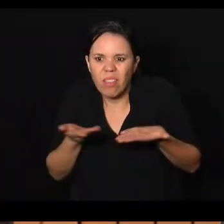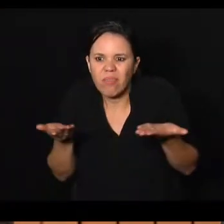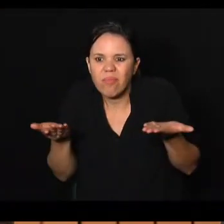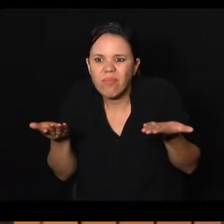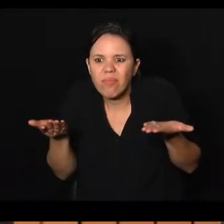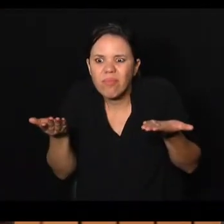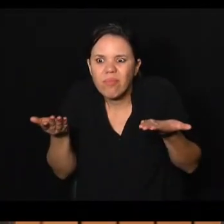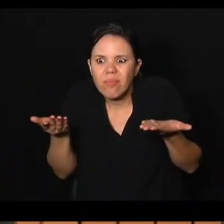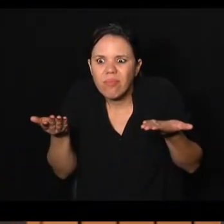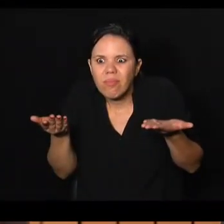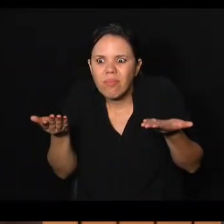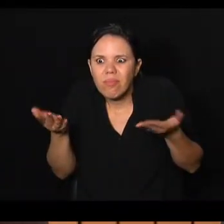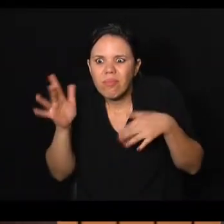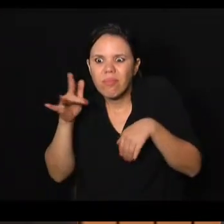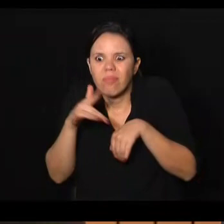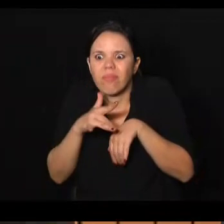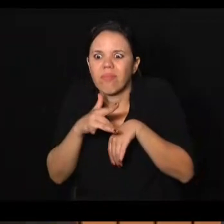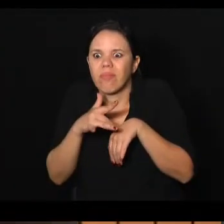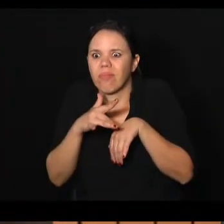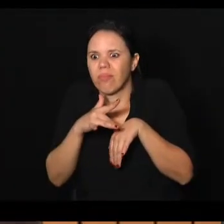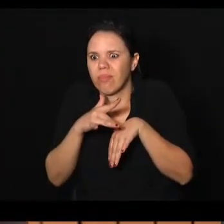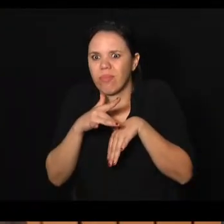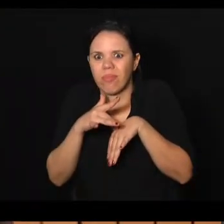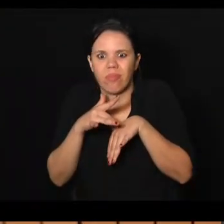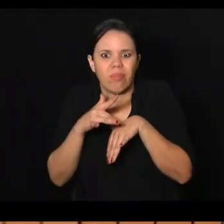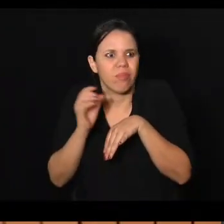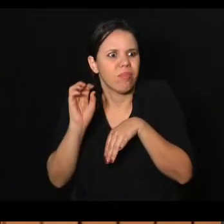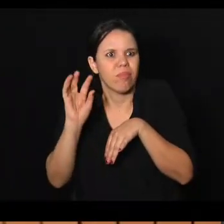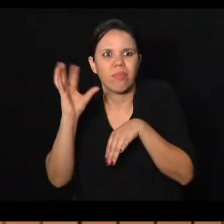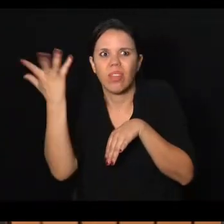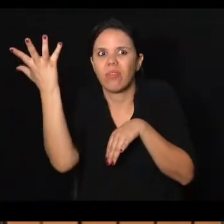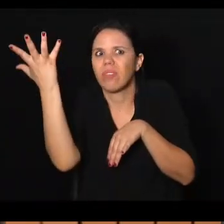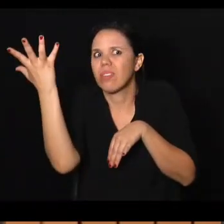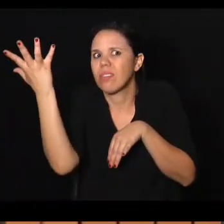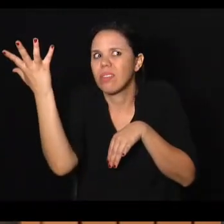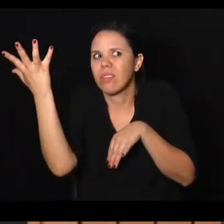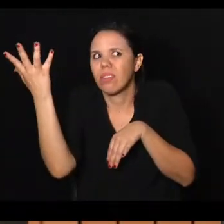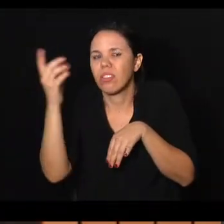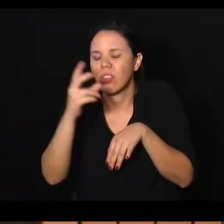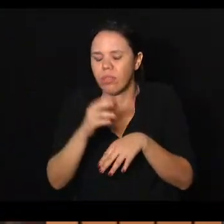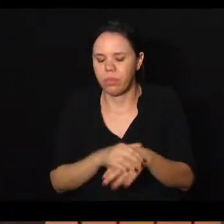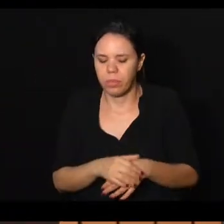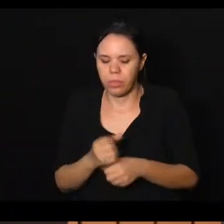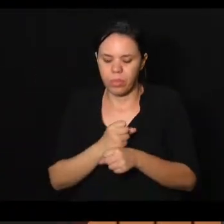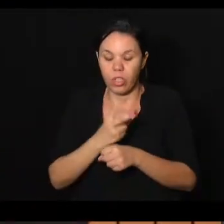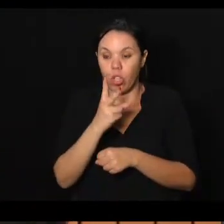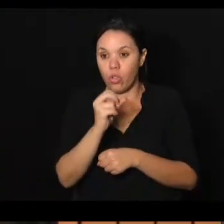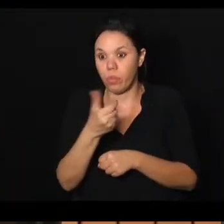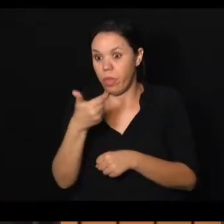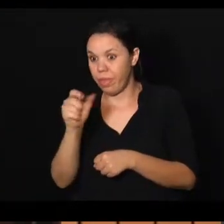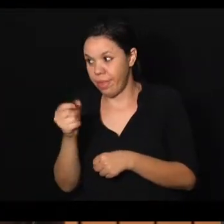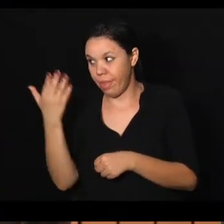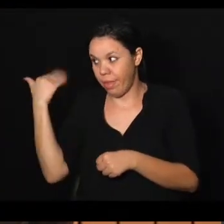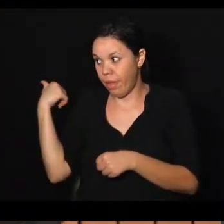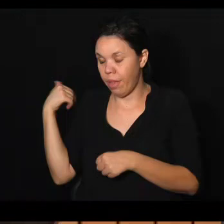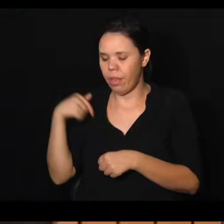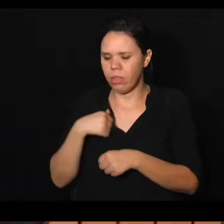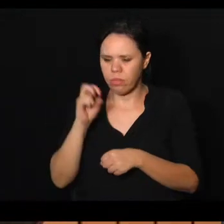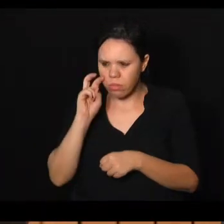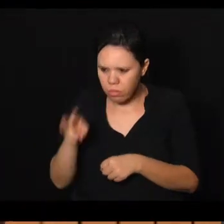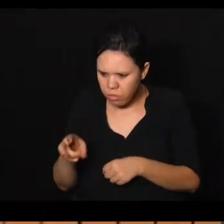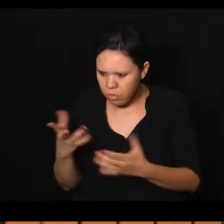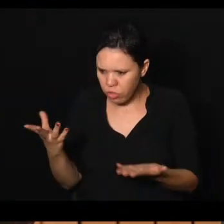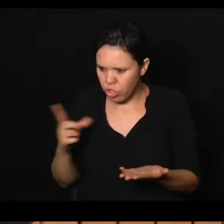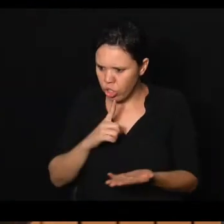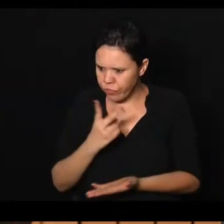está acontecendo. Em 2010, a imagem da criança mais nova que eu vi sendo abusada tinha